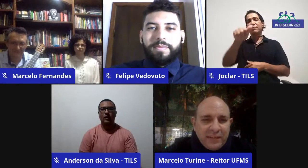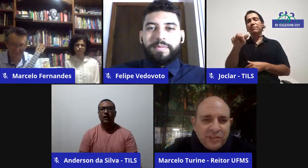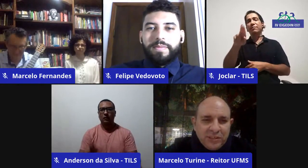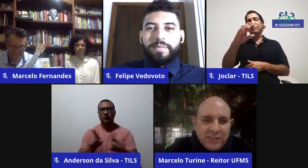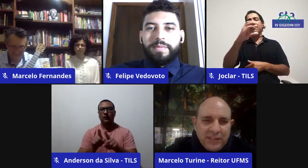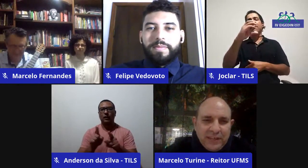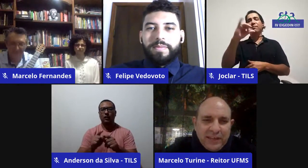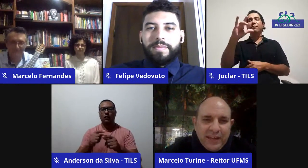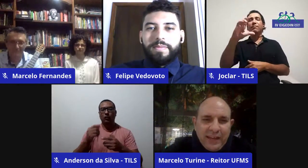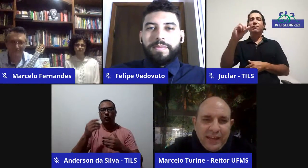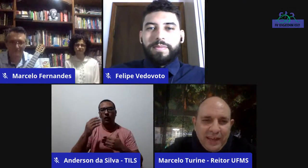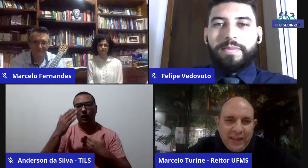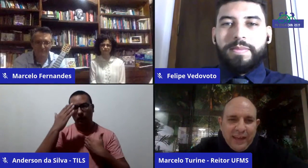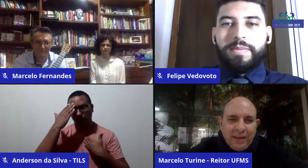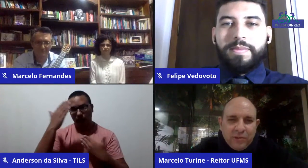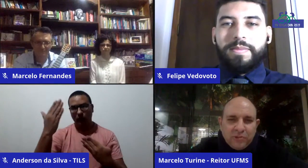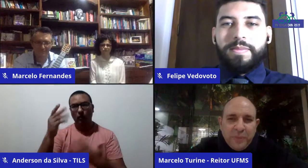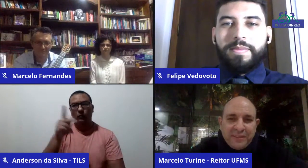nosso presidente,